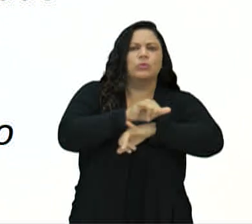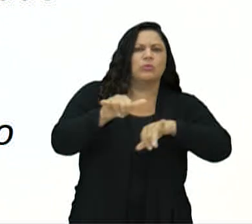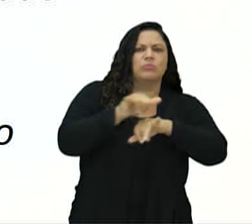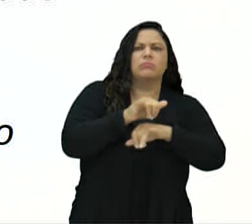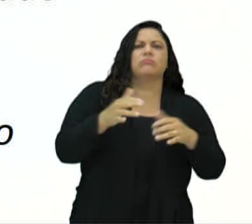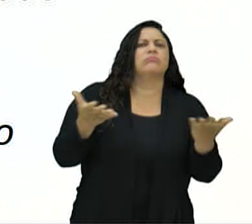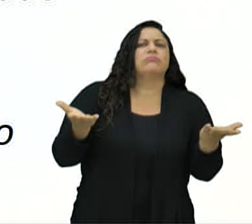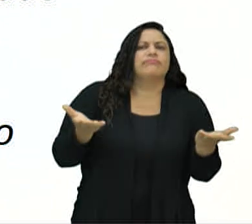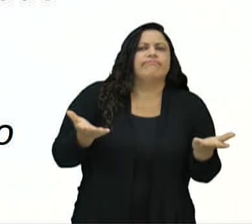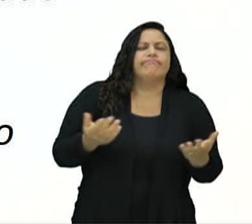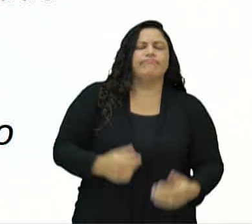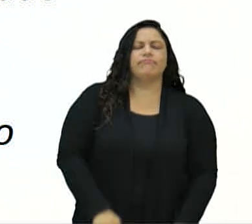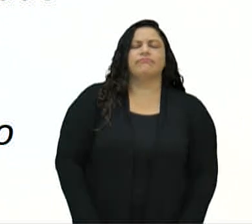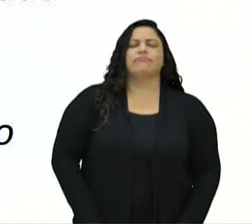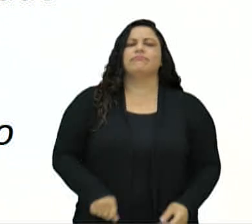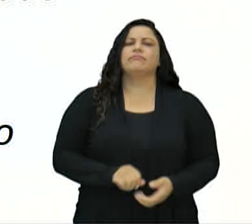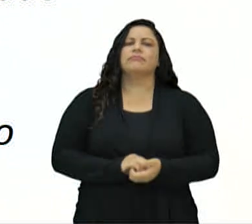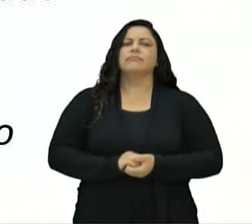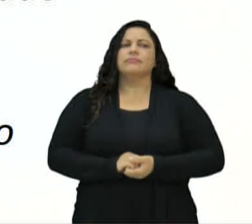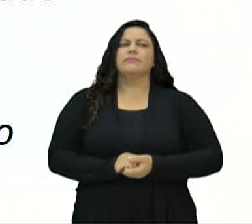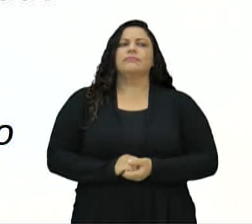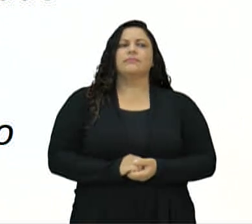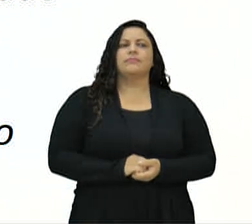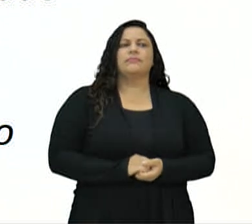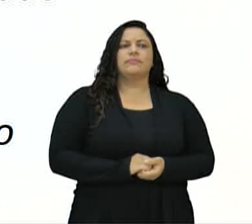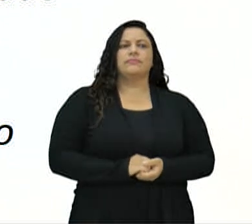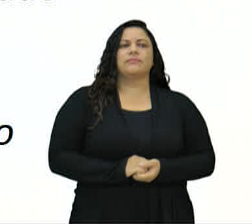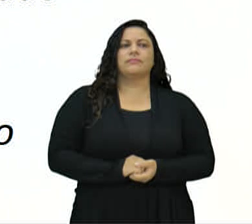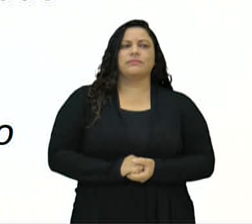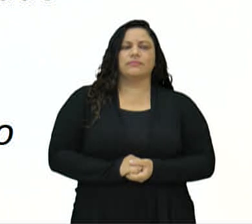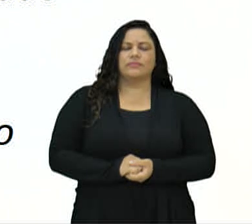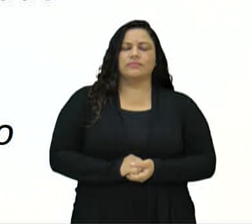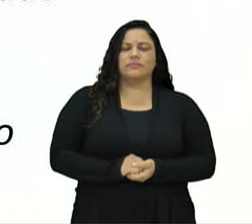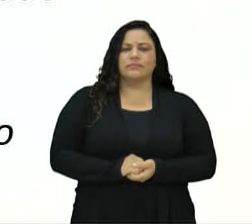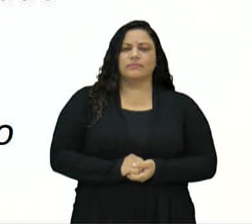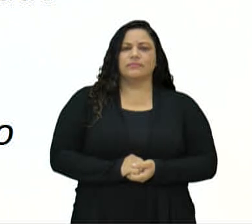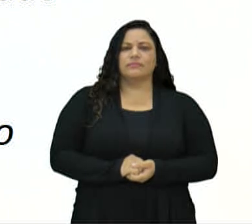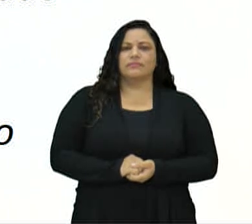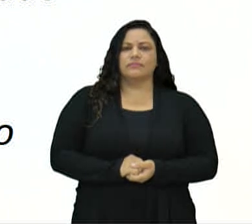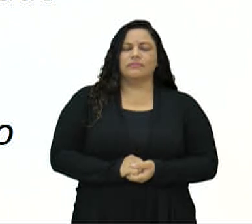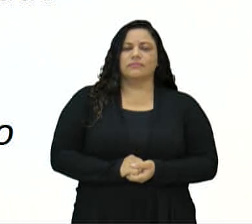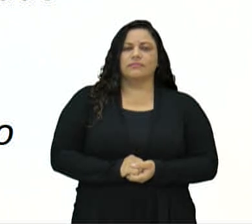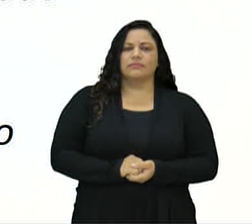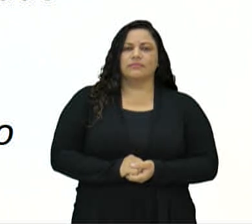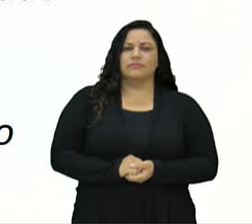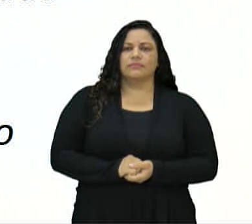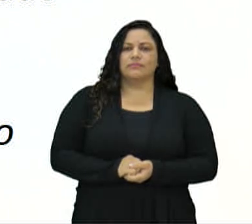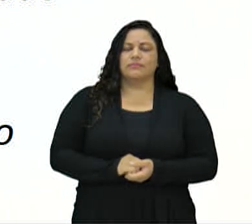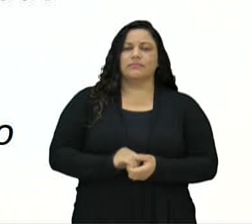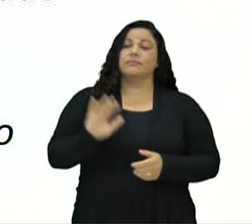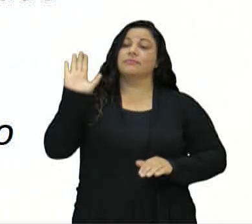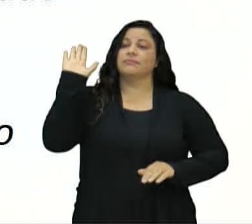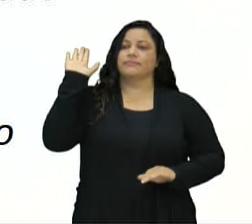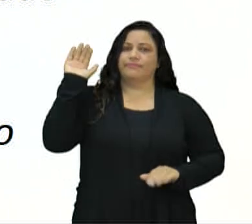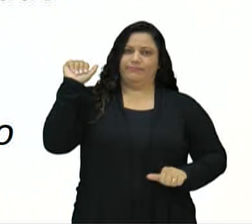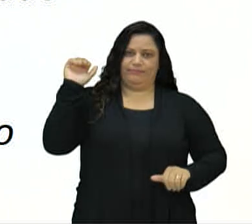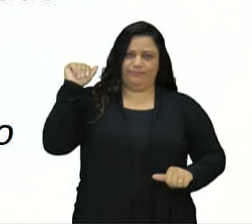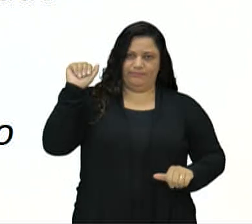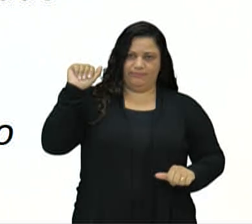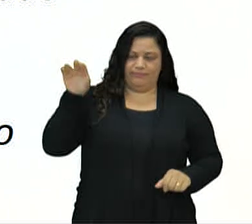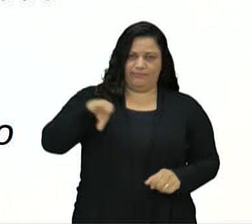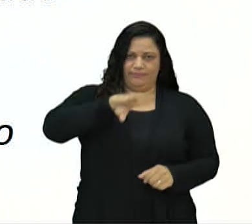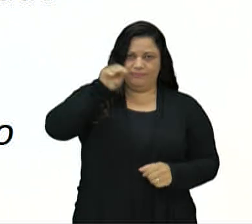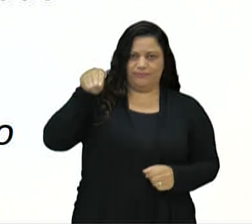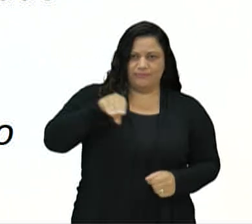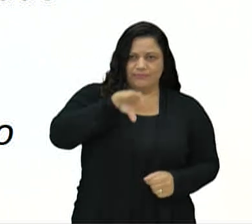bem? O imueble deve estar cerca de parada de buses, parque público, igreja,